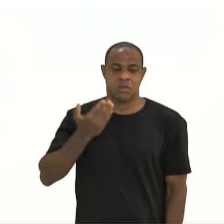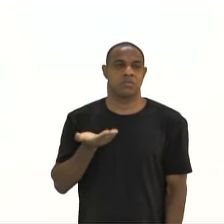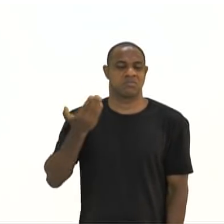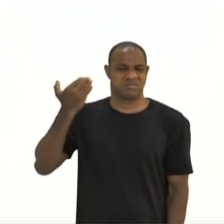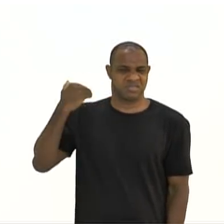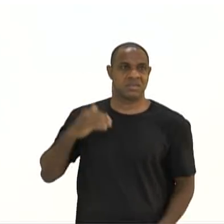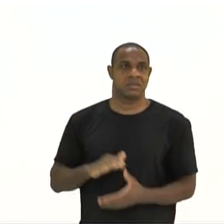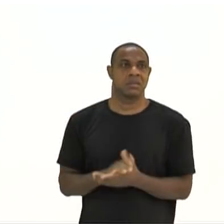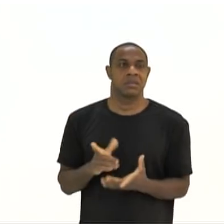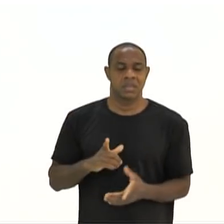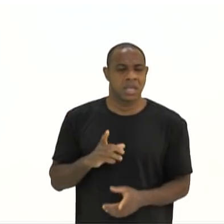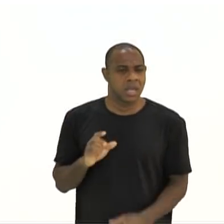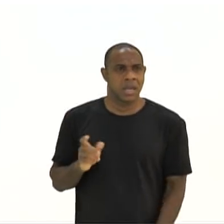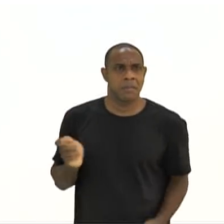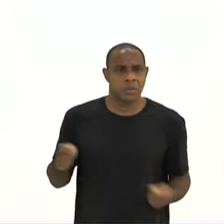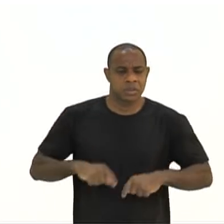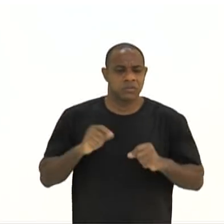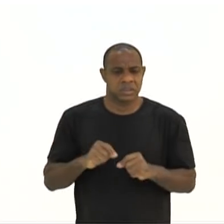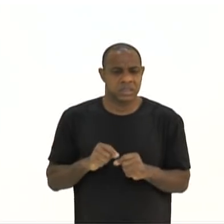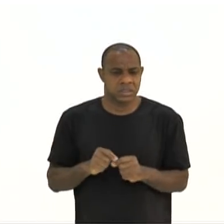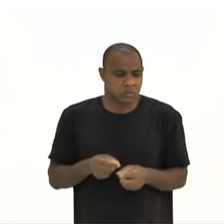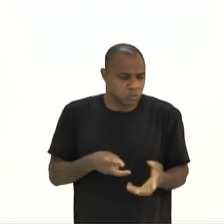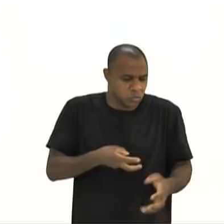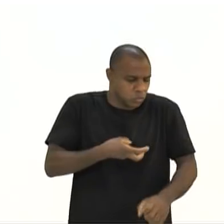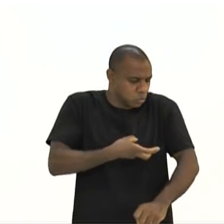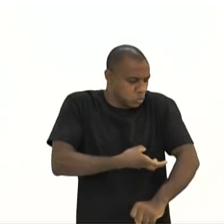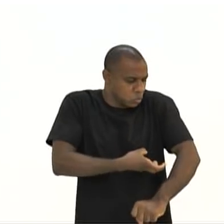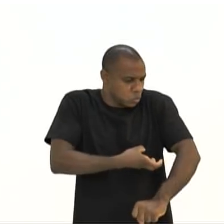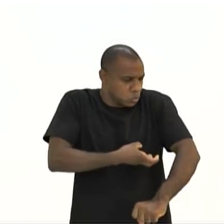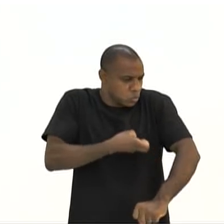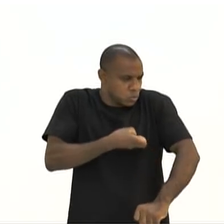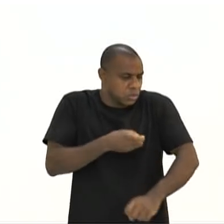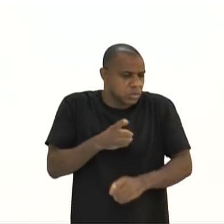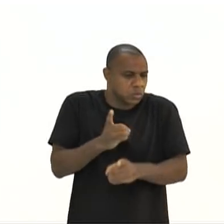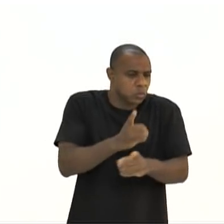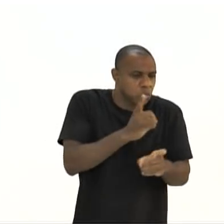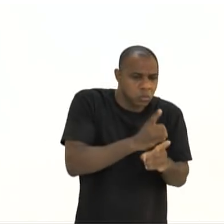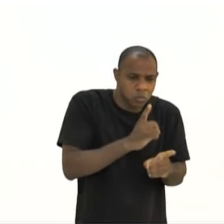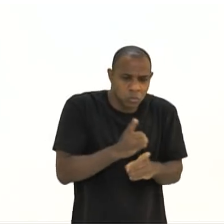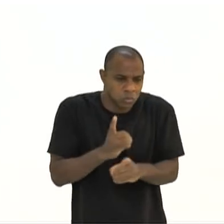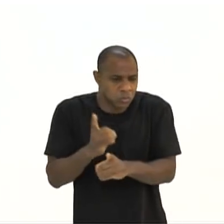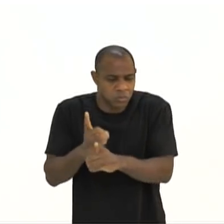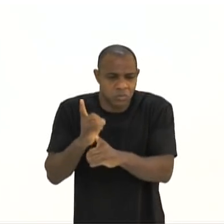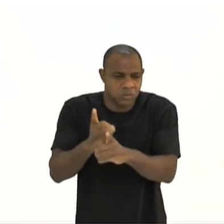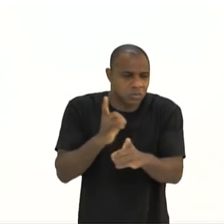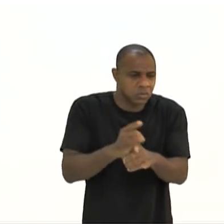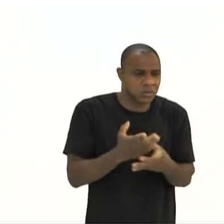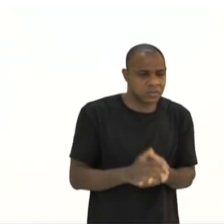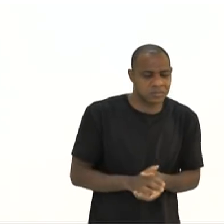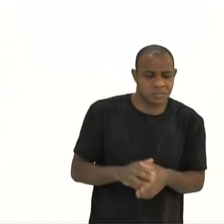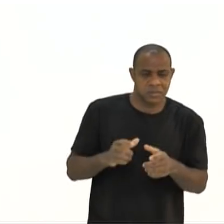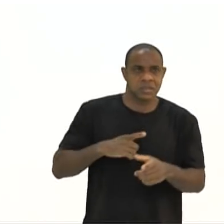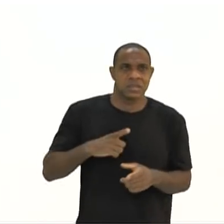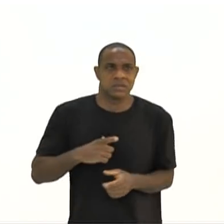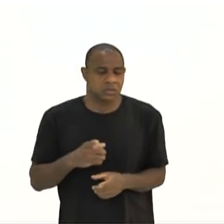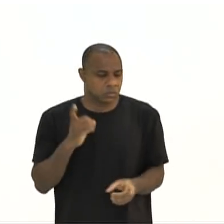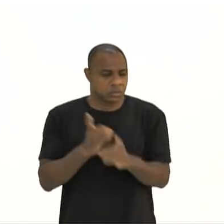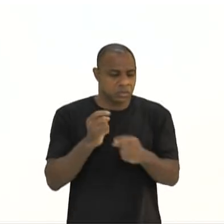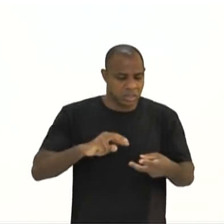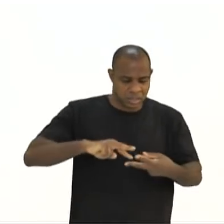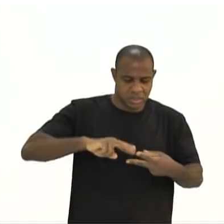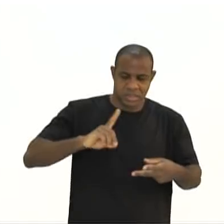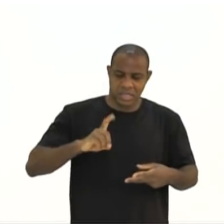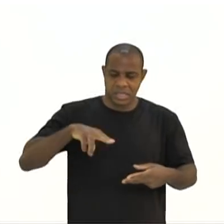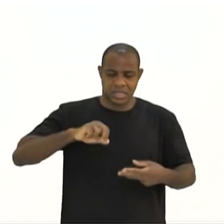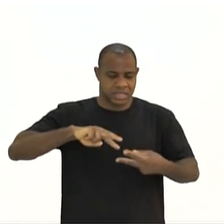fossilizado que tinha sugado o sangue destes dinossauros, de onde pôde-se isolar o DNA, o código químico